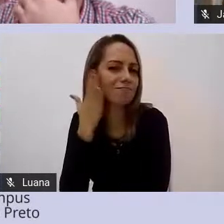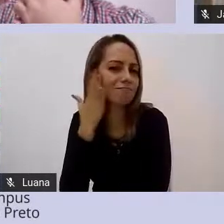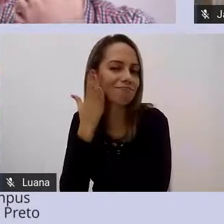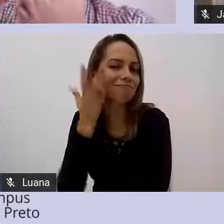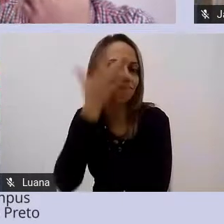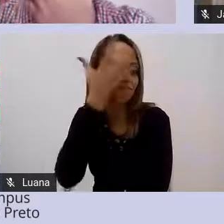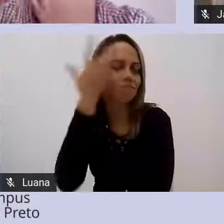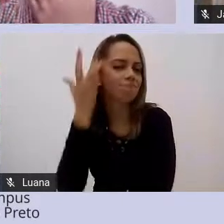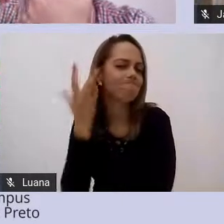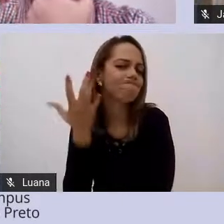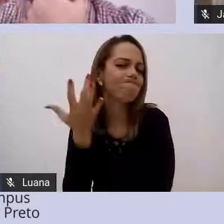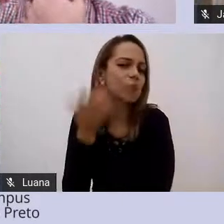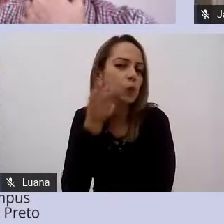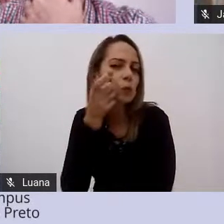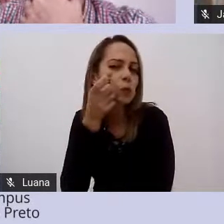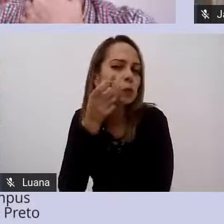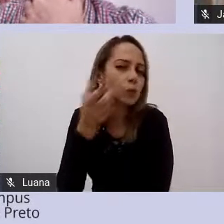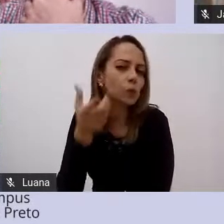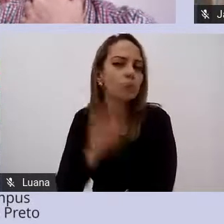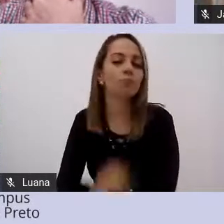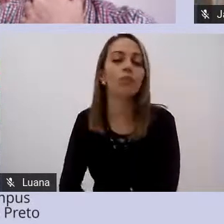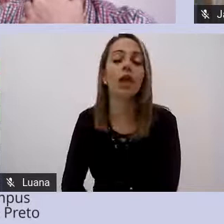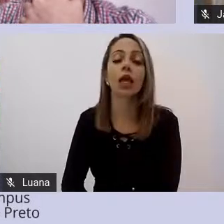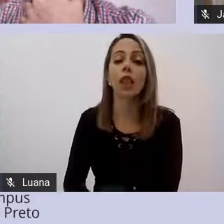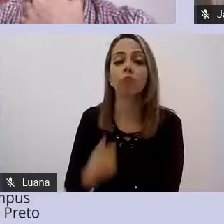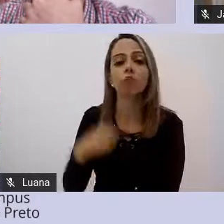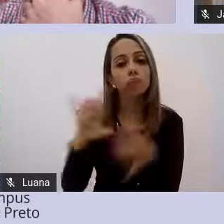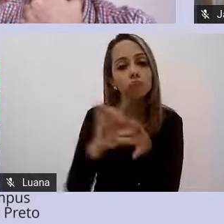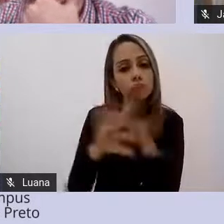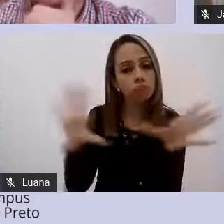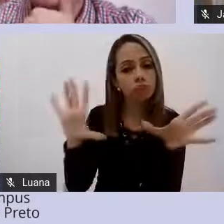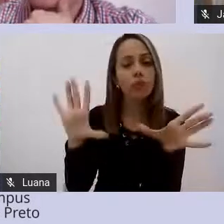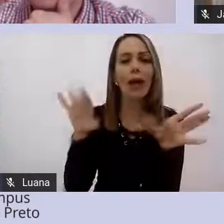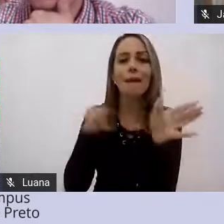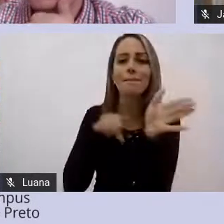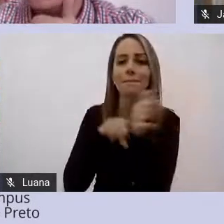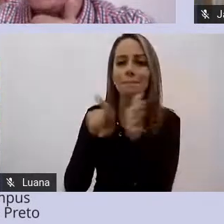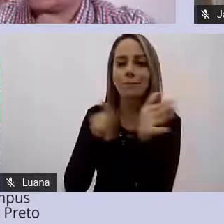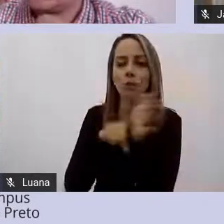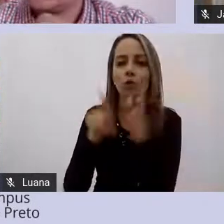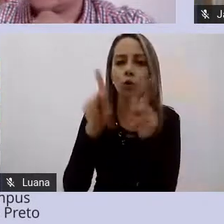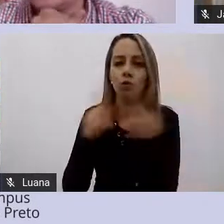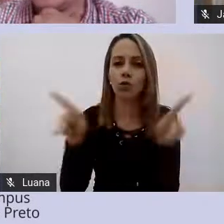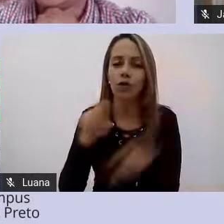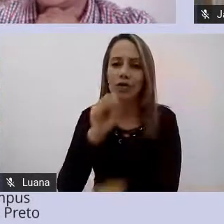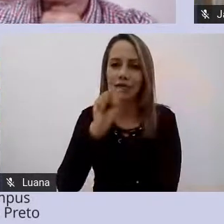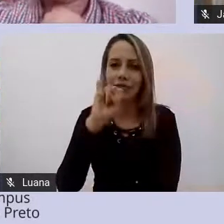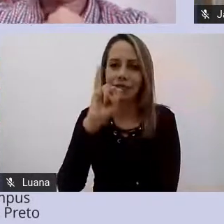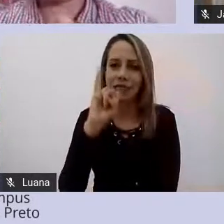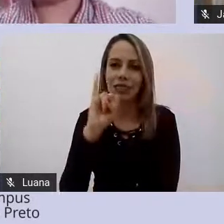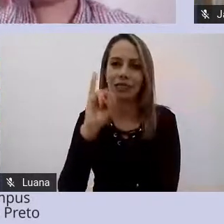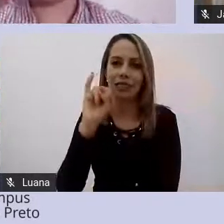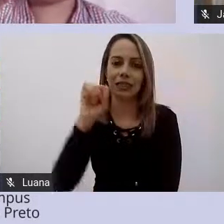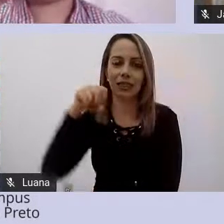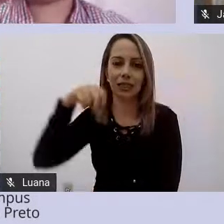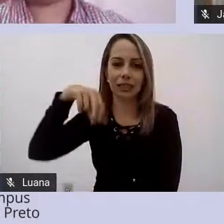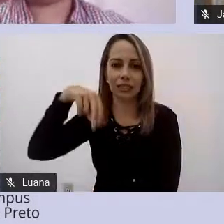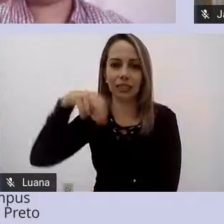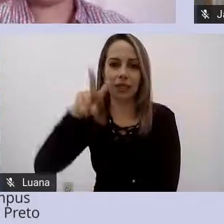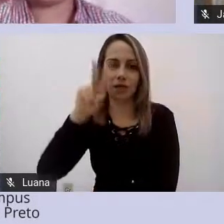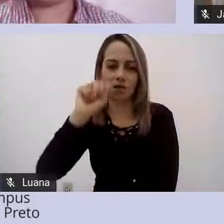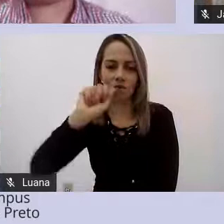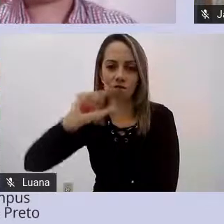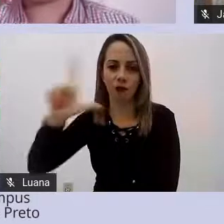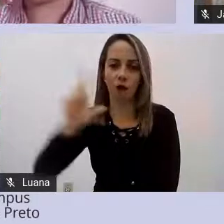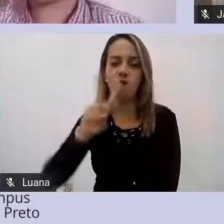tá? E aí eu vou deixar a questão das perguntas para o Simval, que pode ir colocando as perguntas, e eu